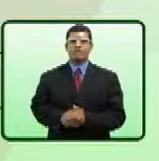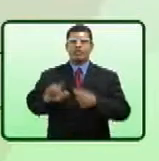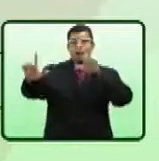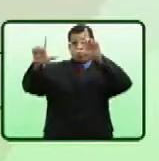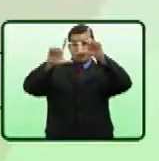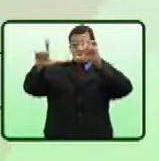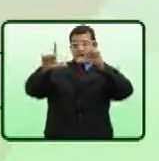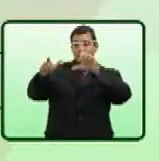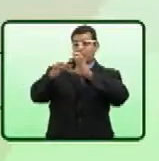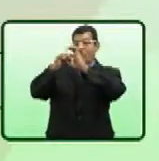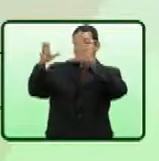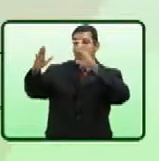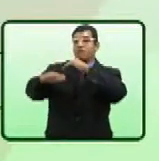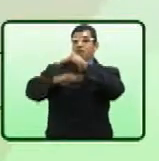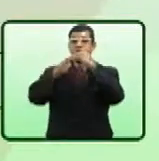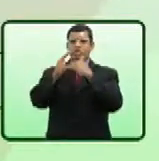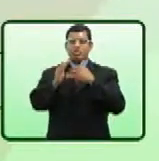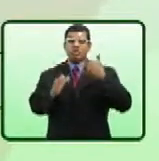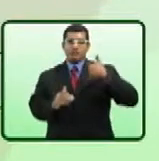G1